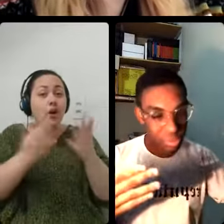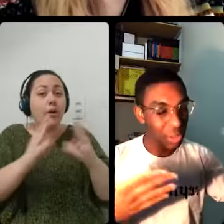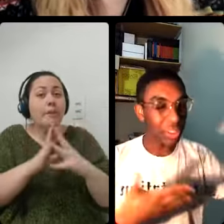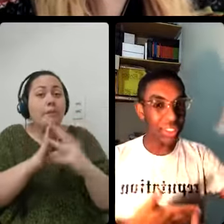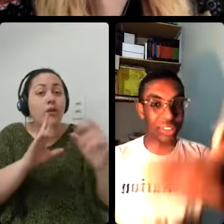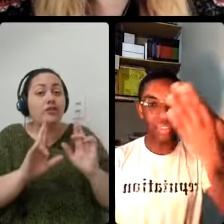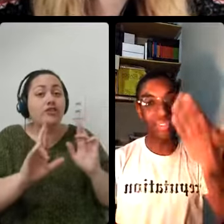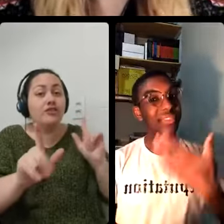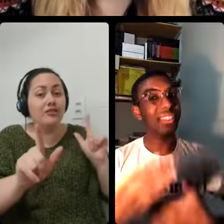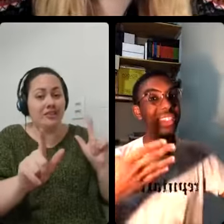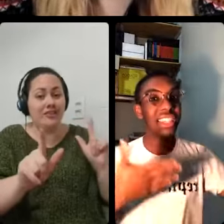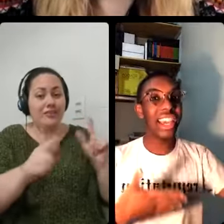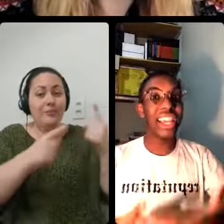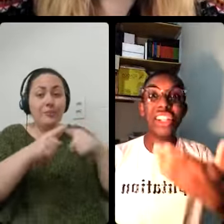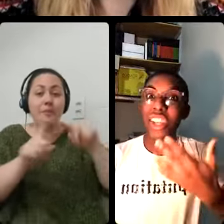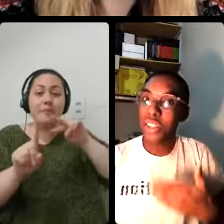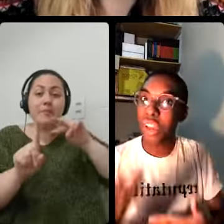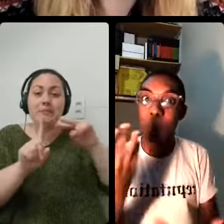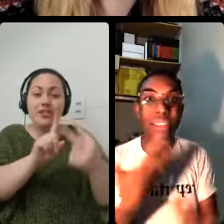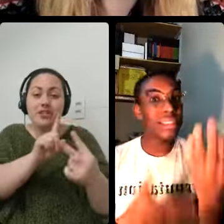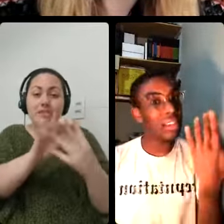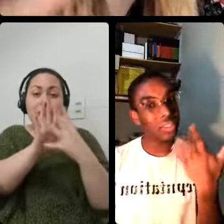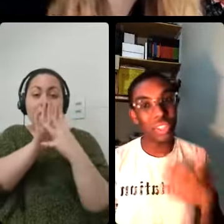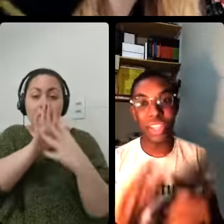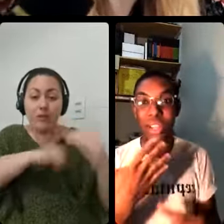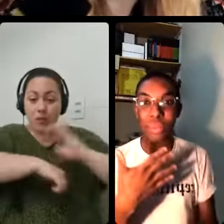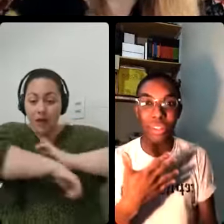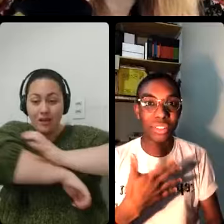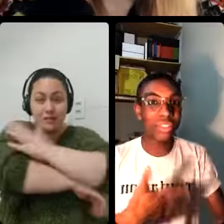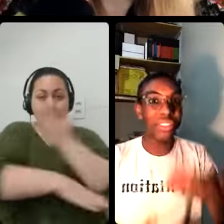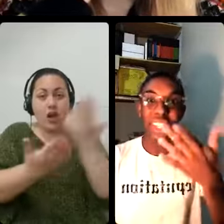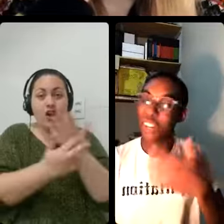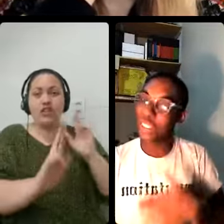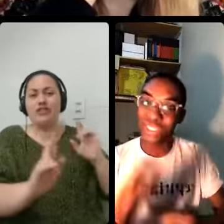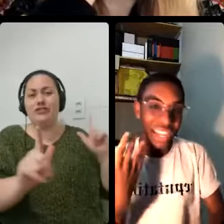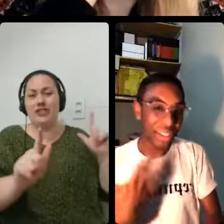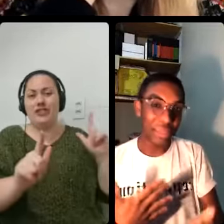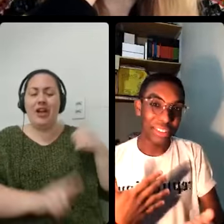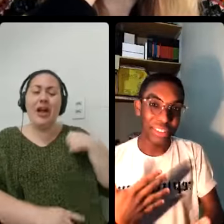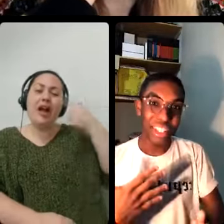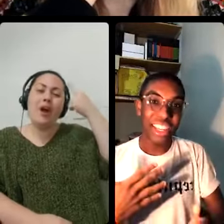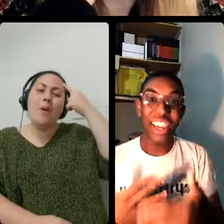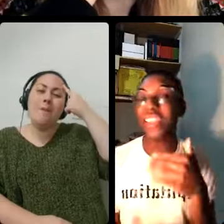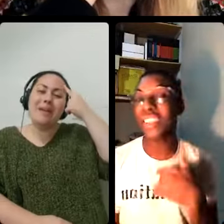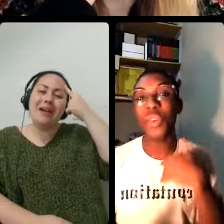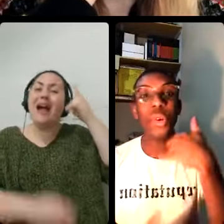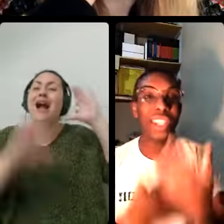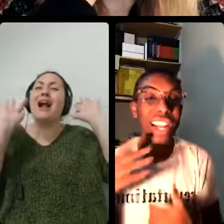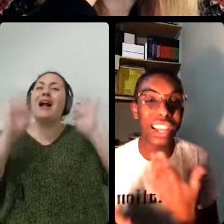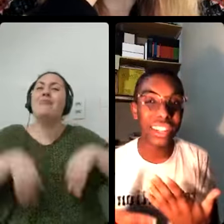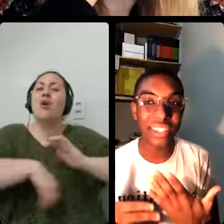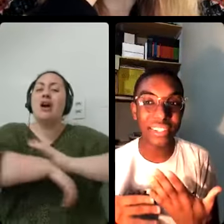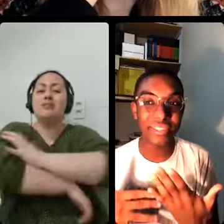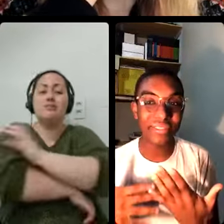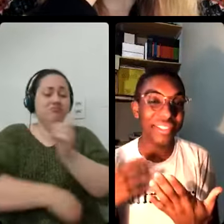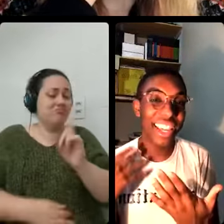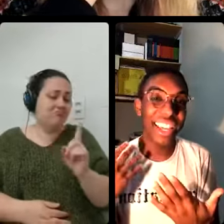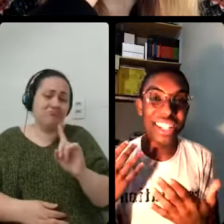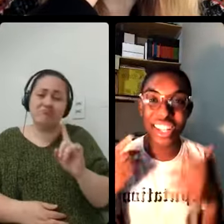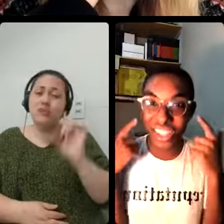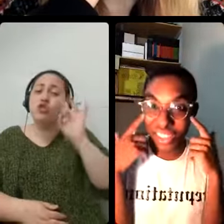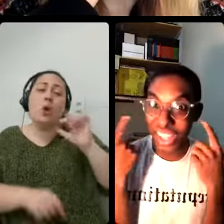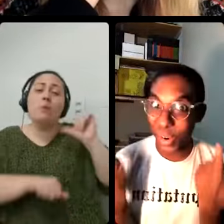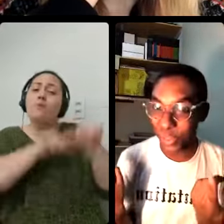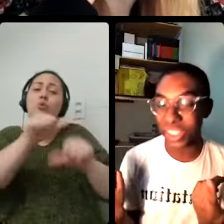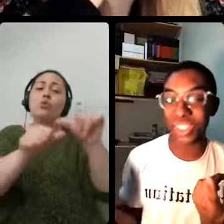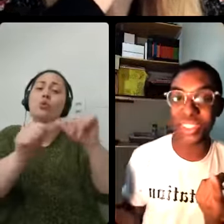do racismo vai mudando. E aí a gente vai pensando que tá acabando e no final não tá acabando. Ele só tá com outra cara, né? E a